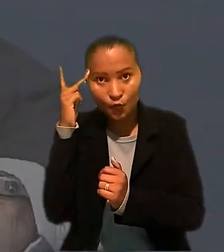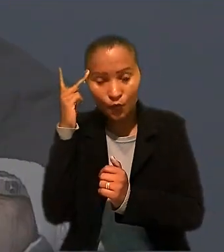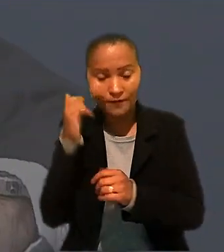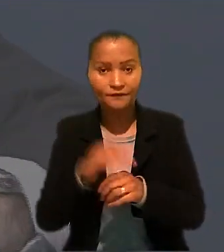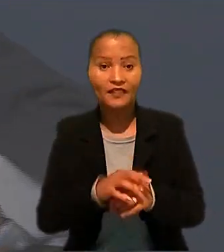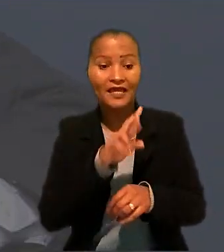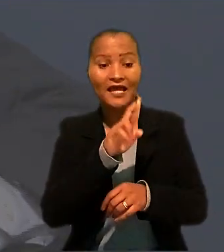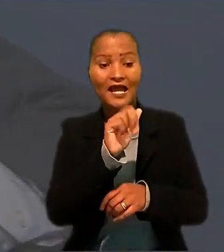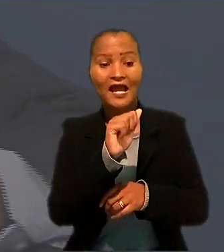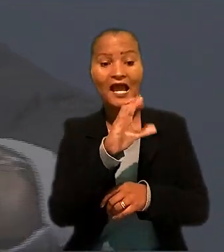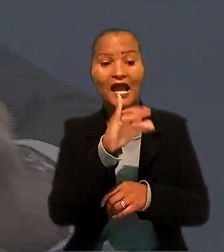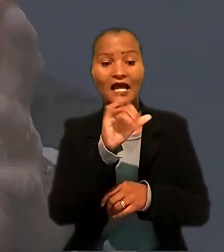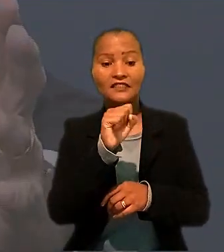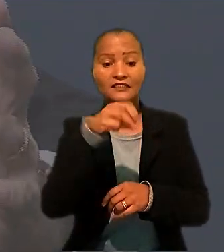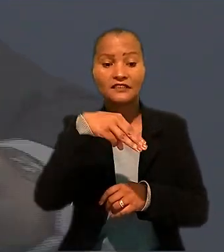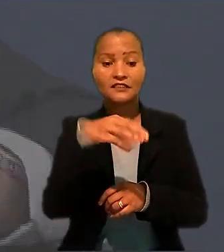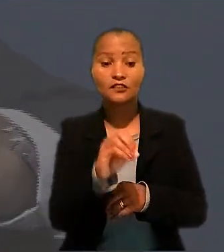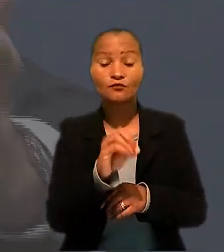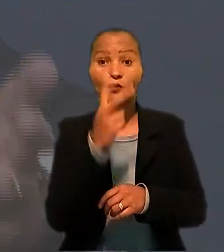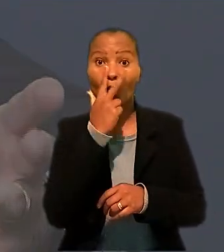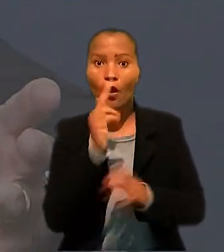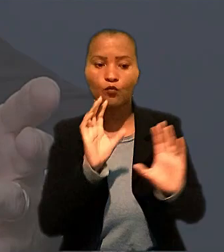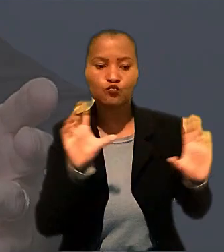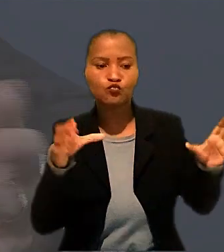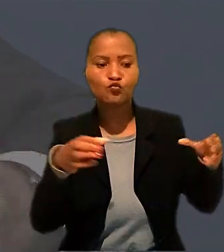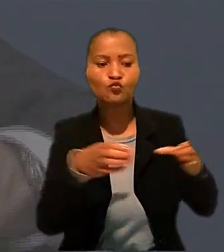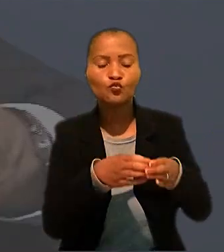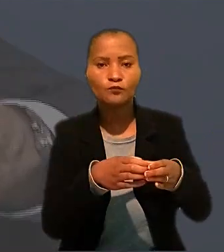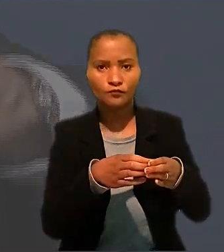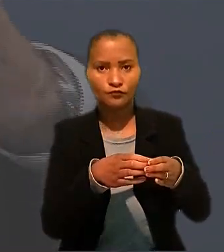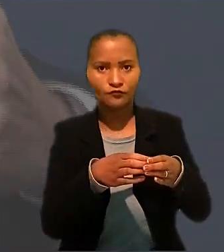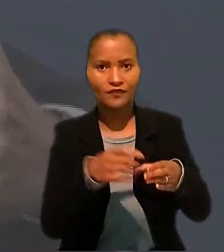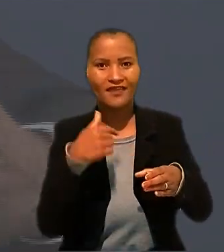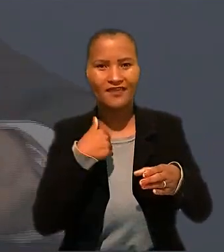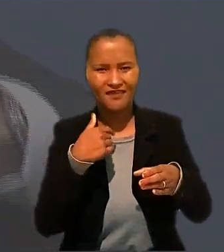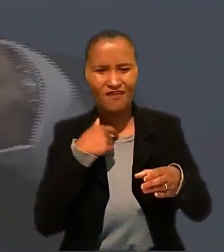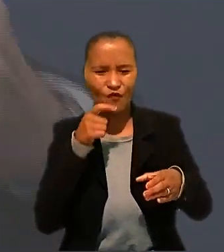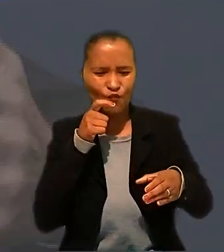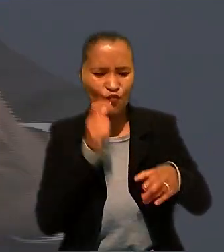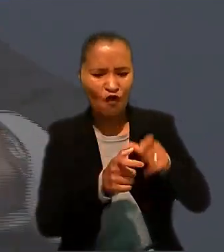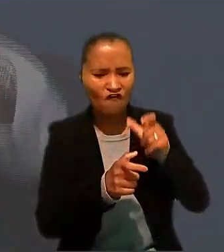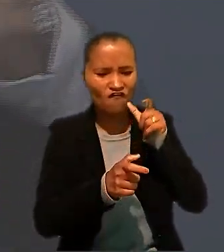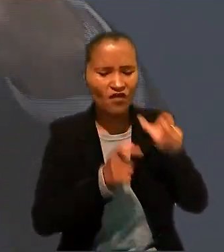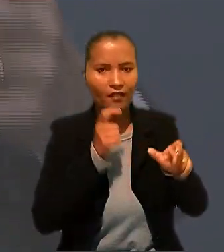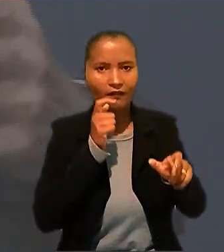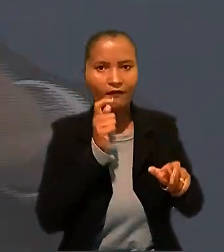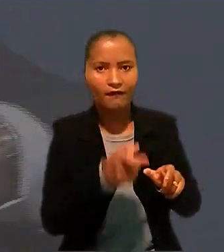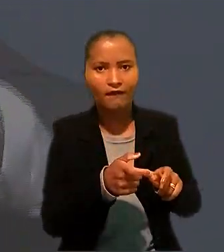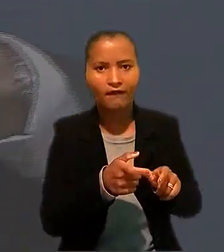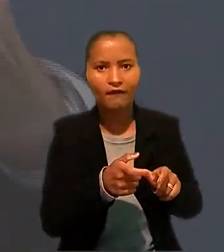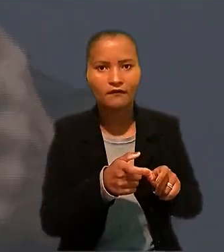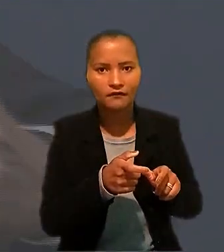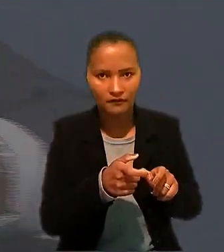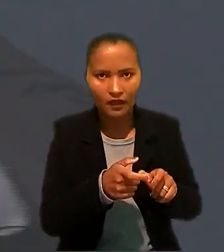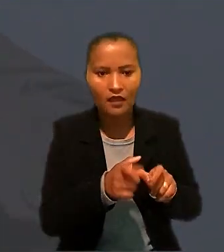pessoalmente. E o racismo, ele ganha um ar de coletividade. Eu estou, de fato,